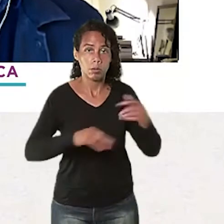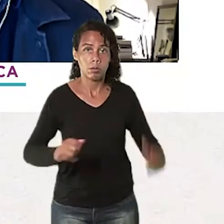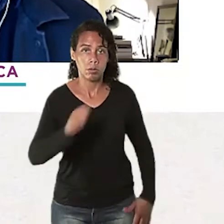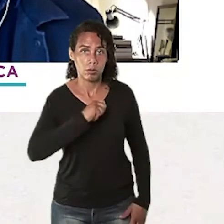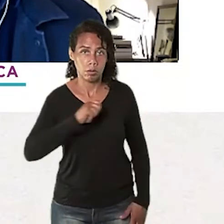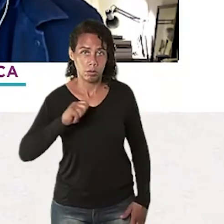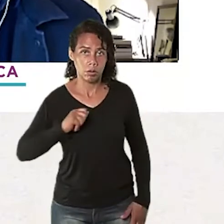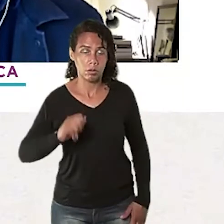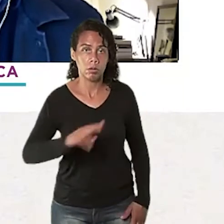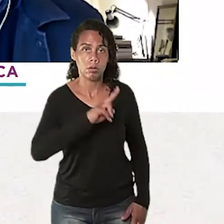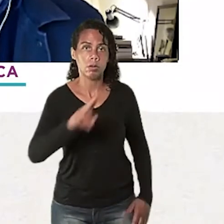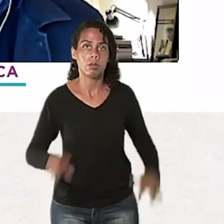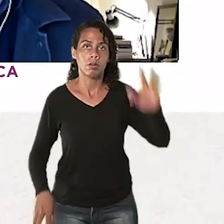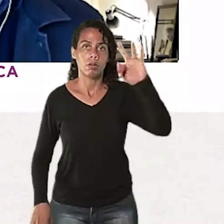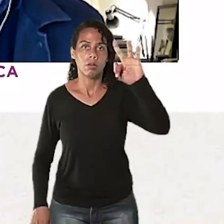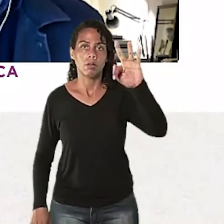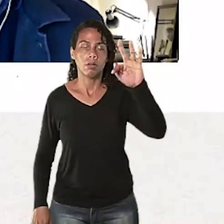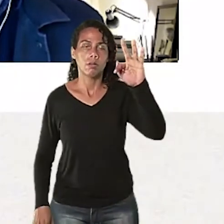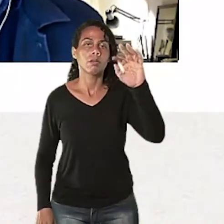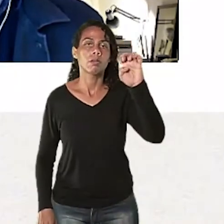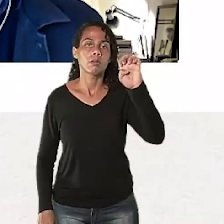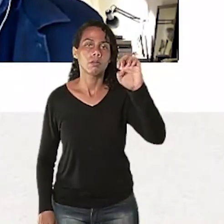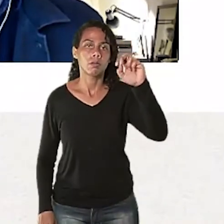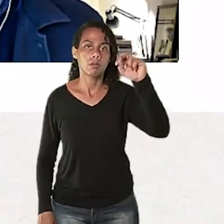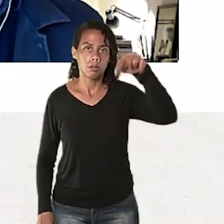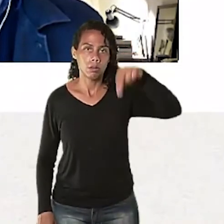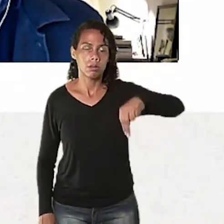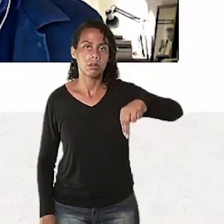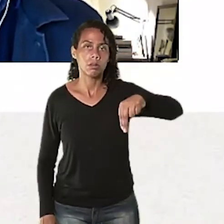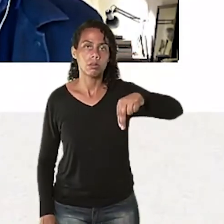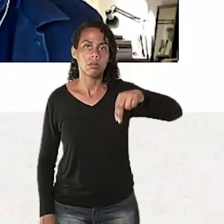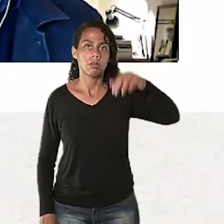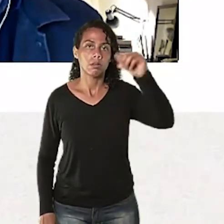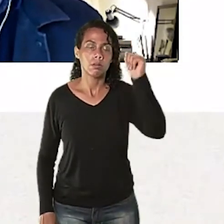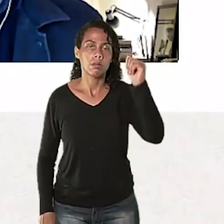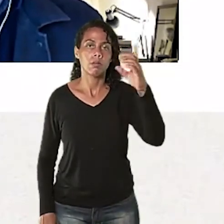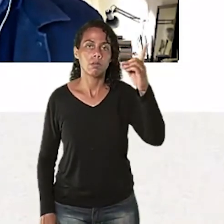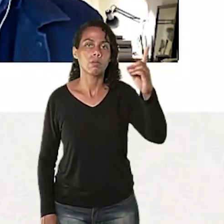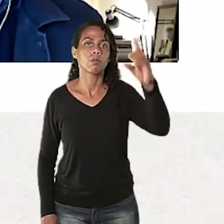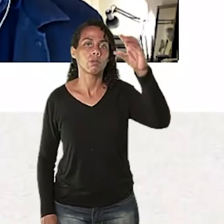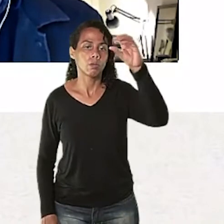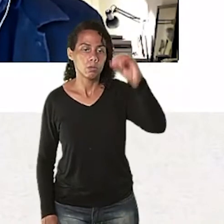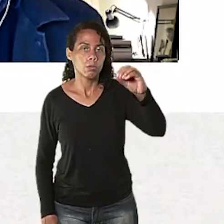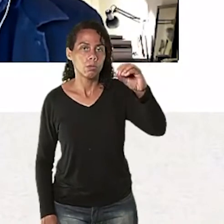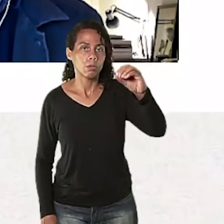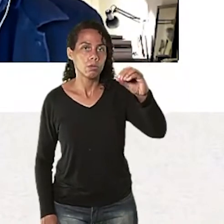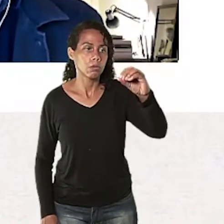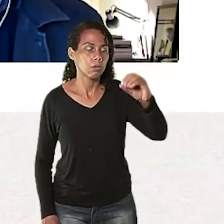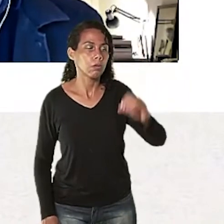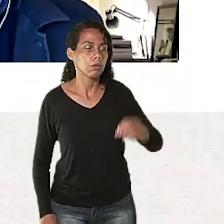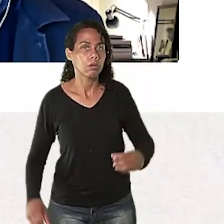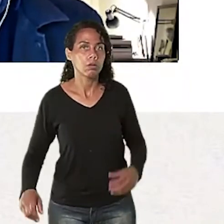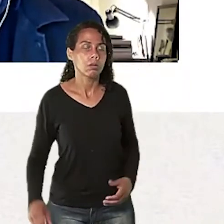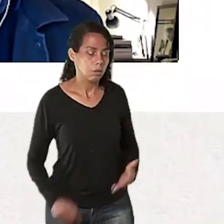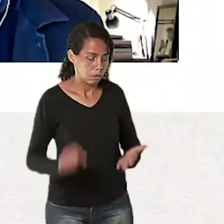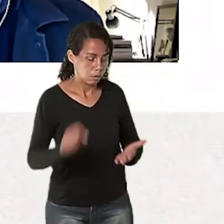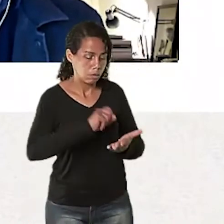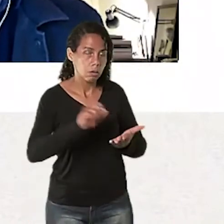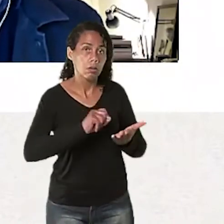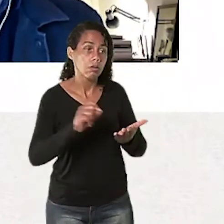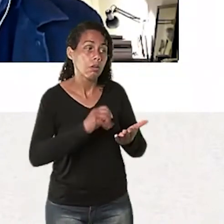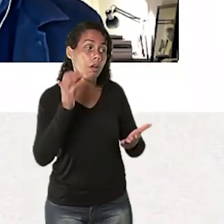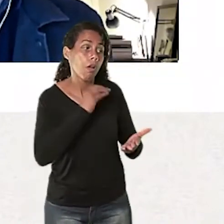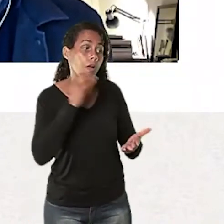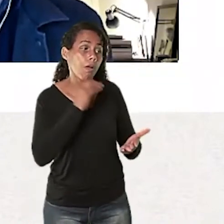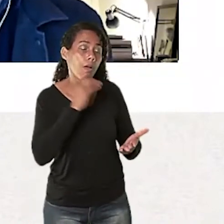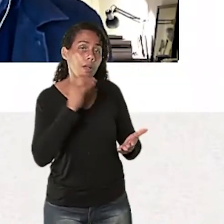rápido. Passou a vida pensando para escrever aquilo que você acha que ele escreveu rápido. Não é?